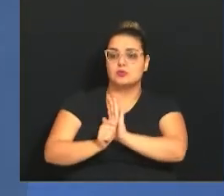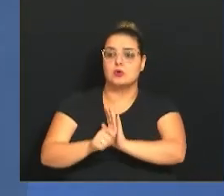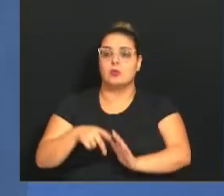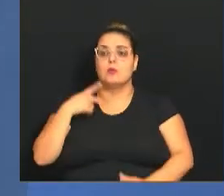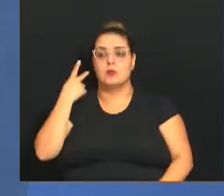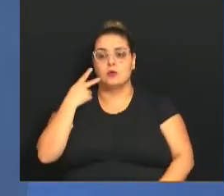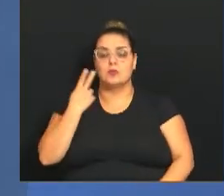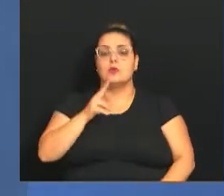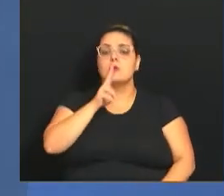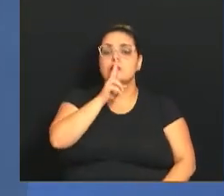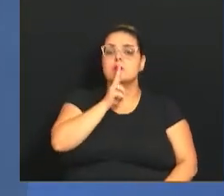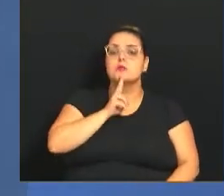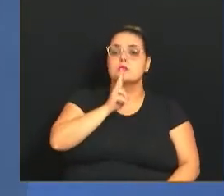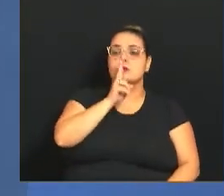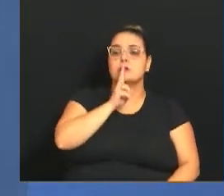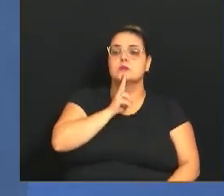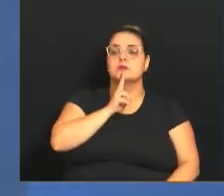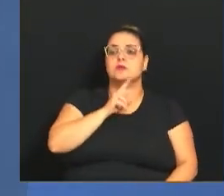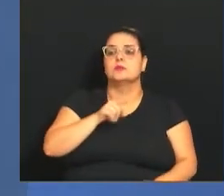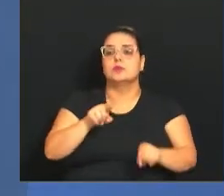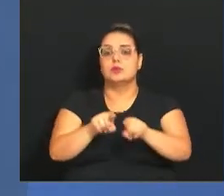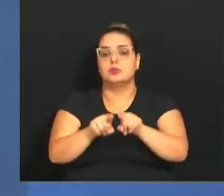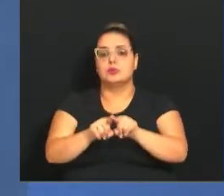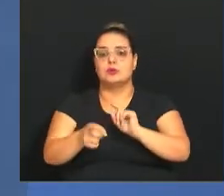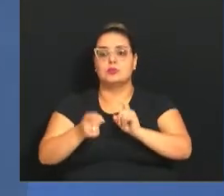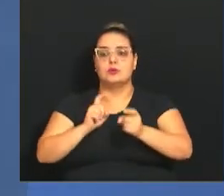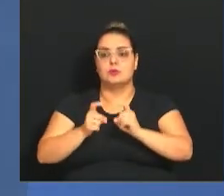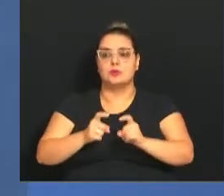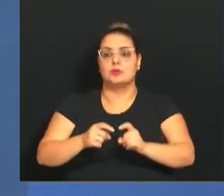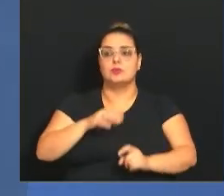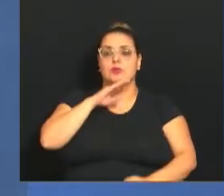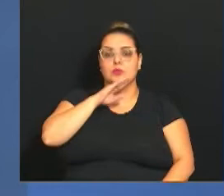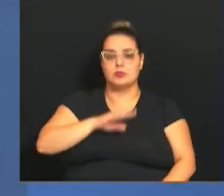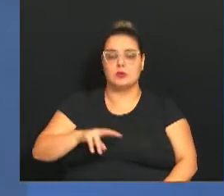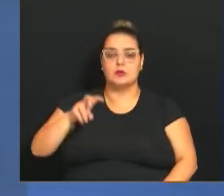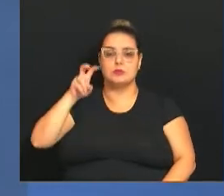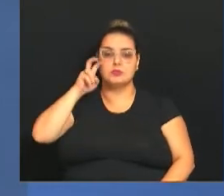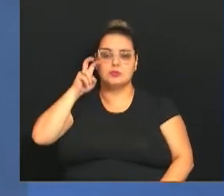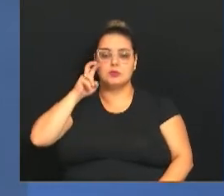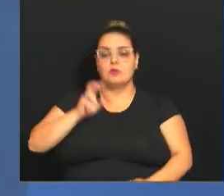vereador Nelson Osseri, que também se reuniu na tarde desta quinta-feira.